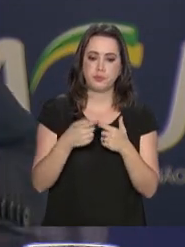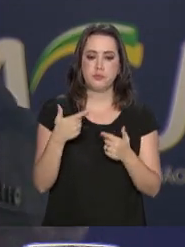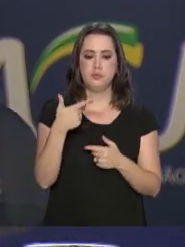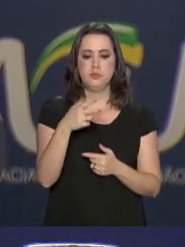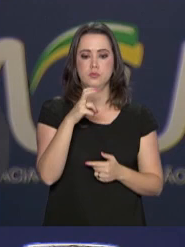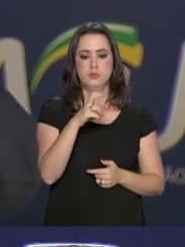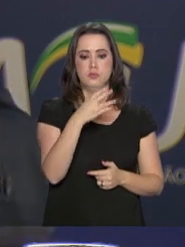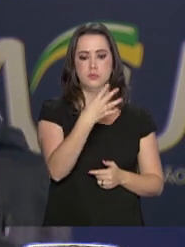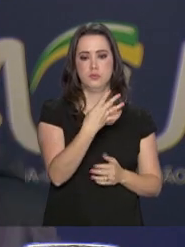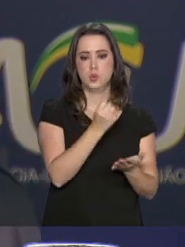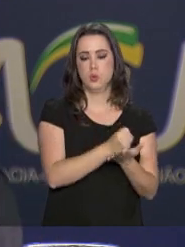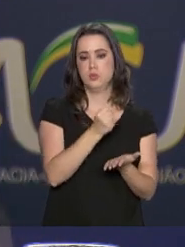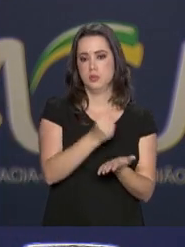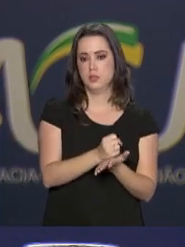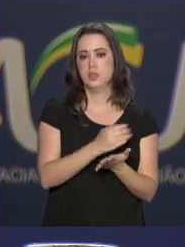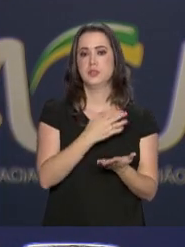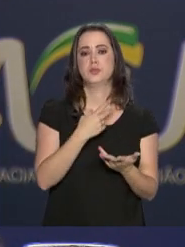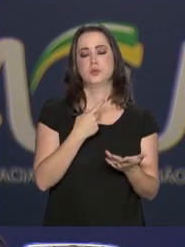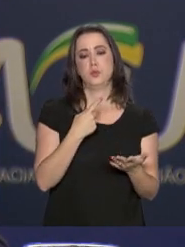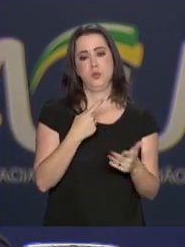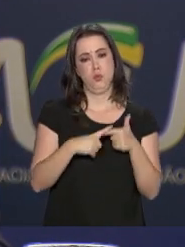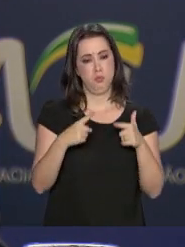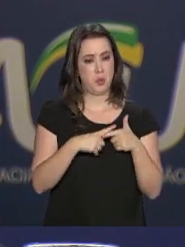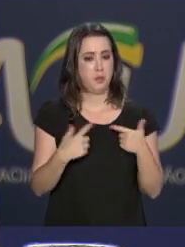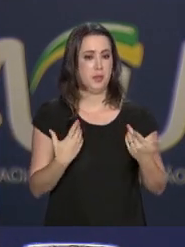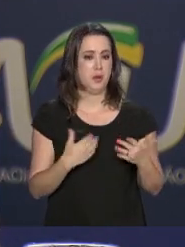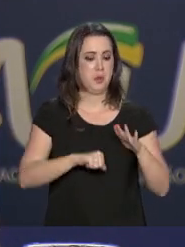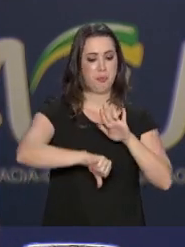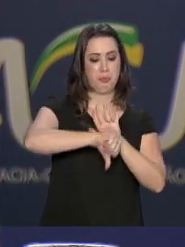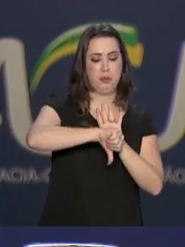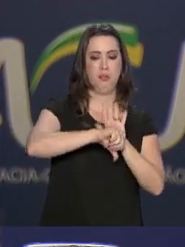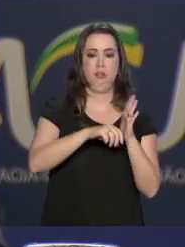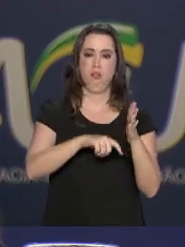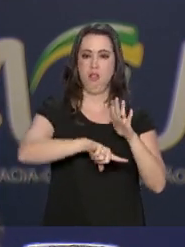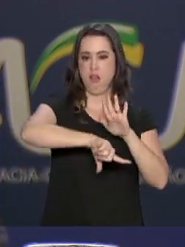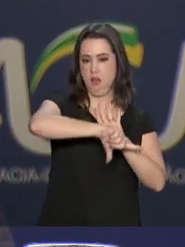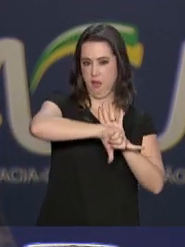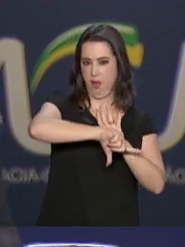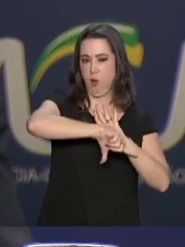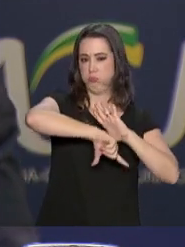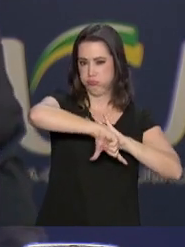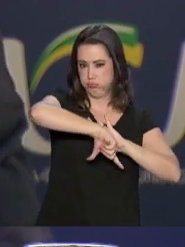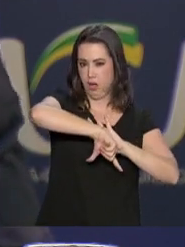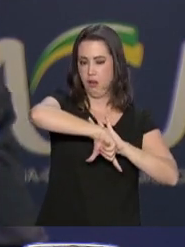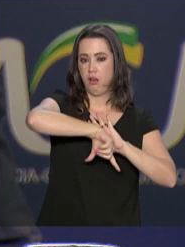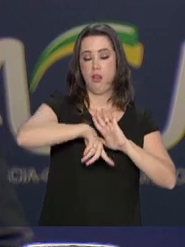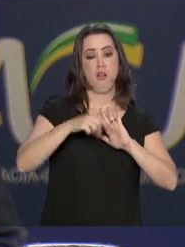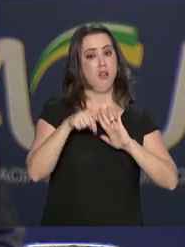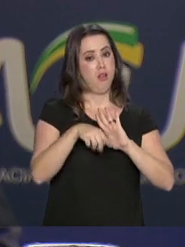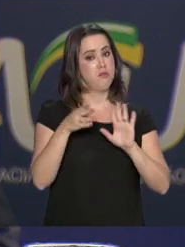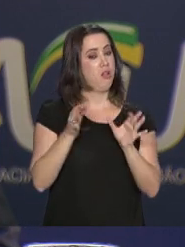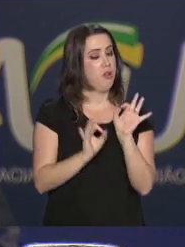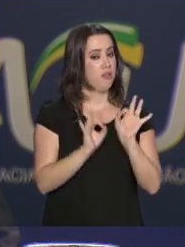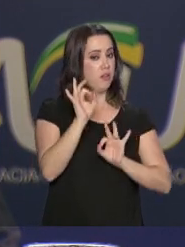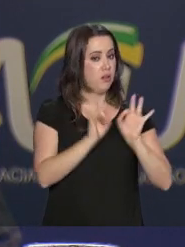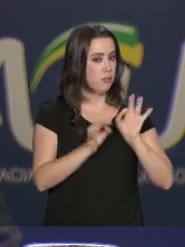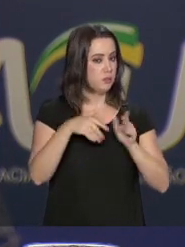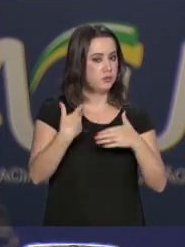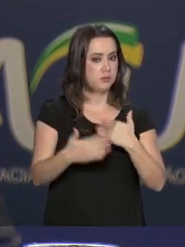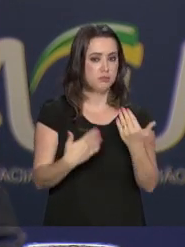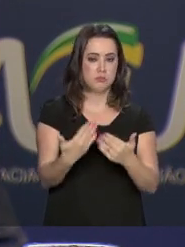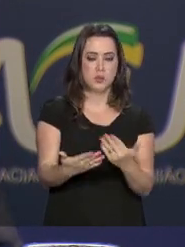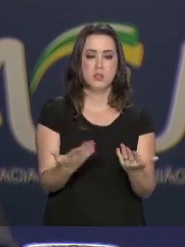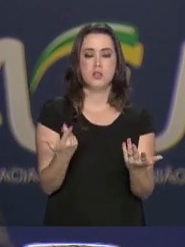54 contratos ilícitos. Então, temos esse aspecto da alavancagem investigativa, ou seja, do aprimoramento da